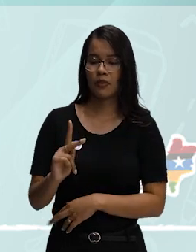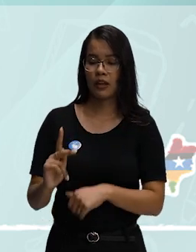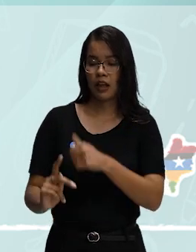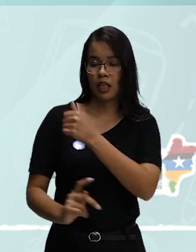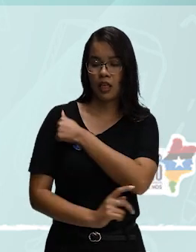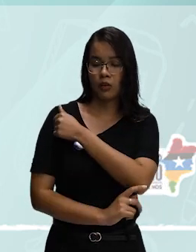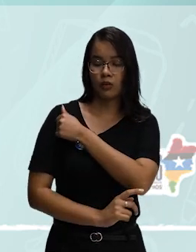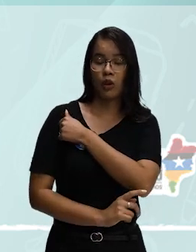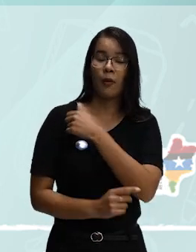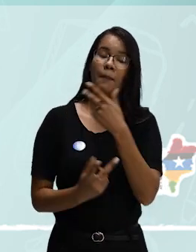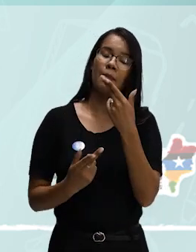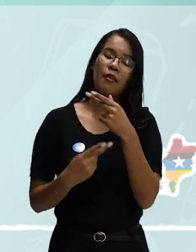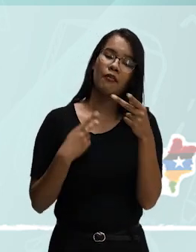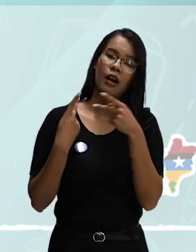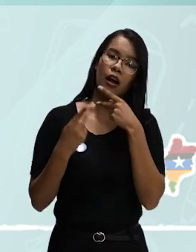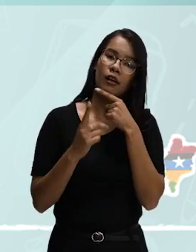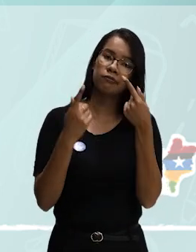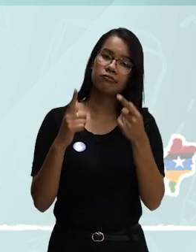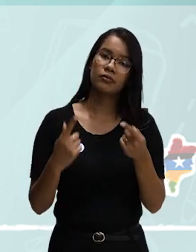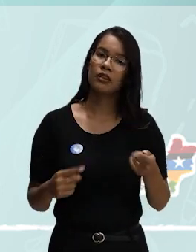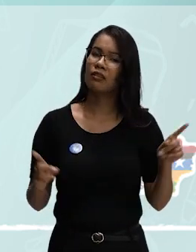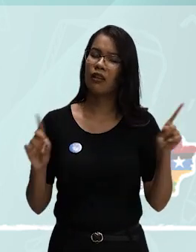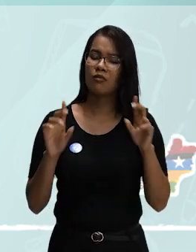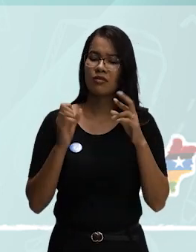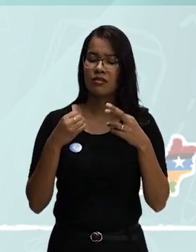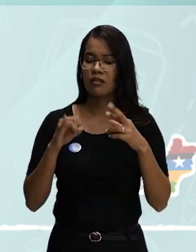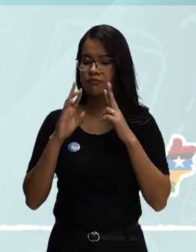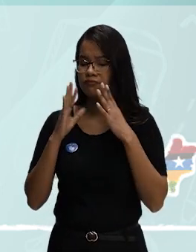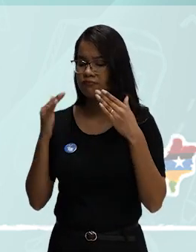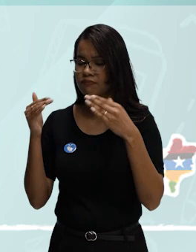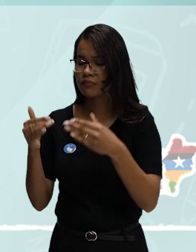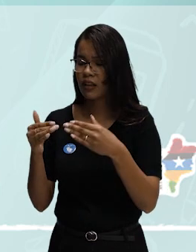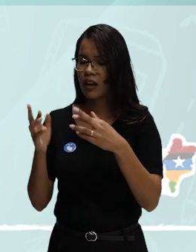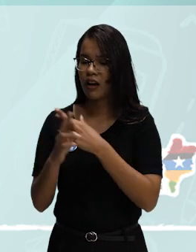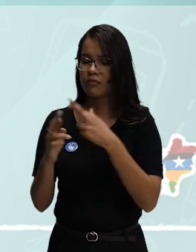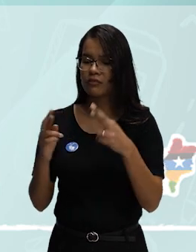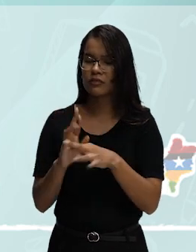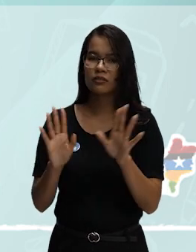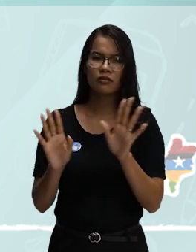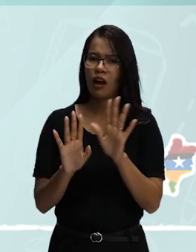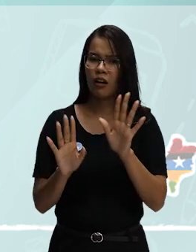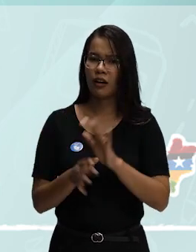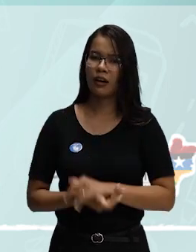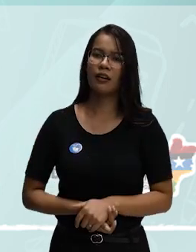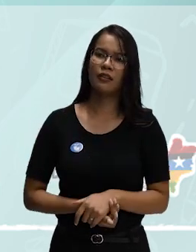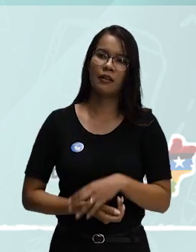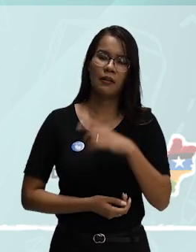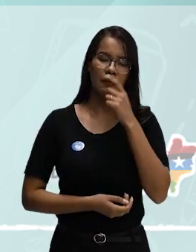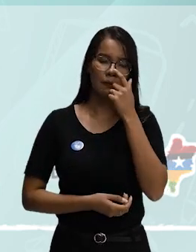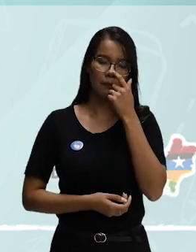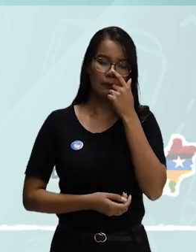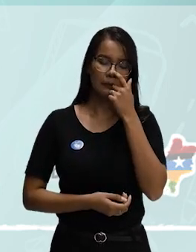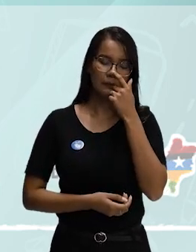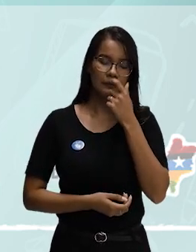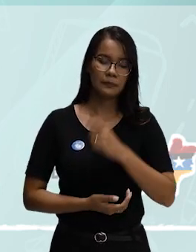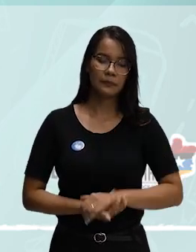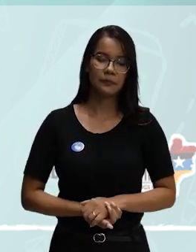fale da gramática do professor e do aluno, ele não está se reportando a relação entre eles, não. Ou está?